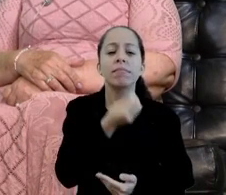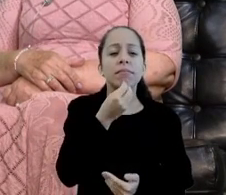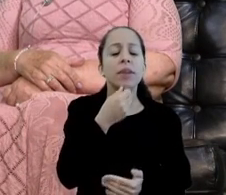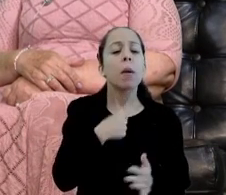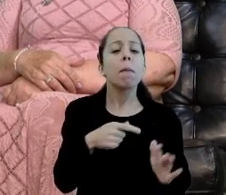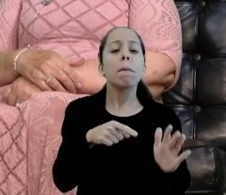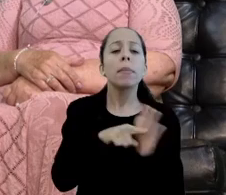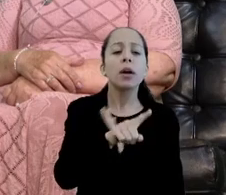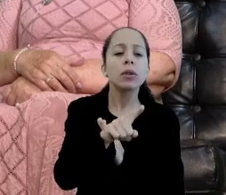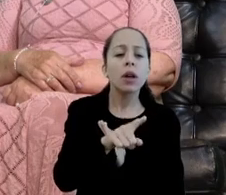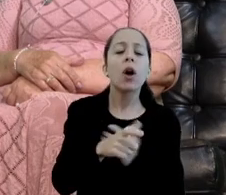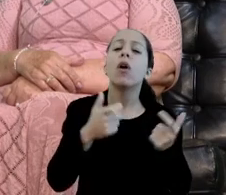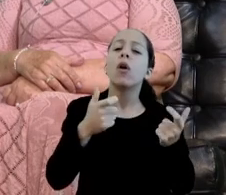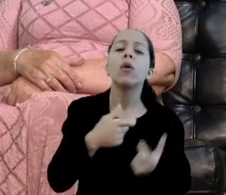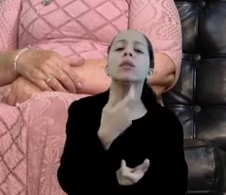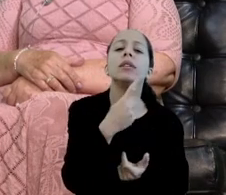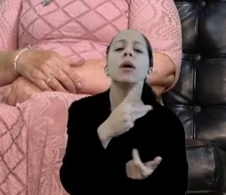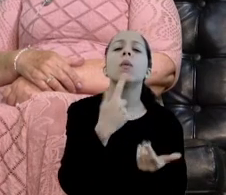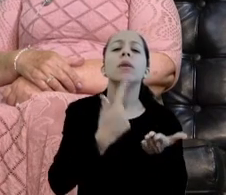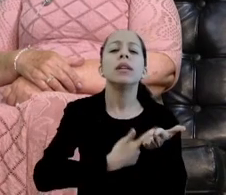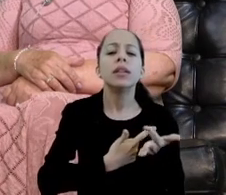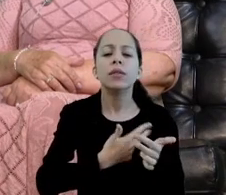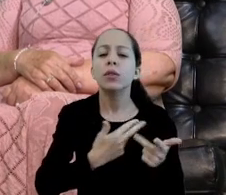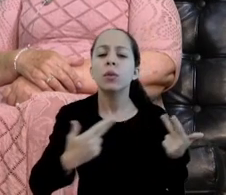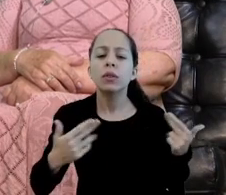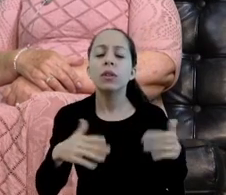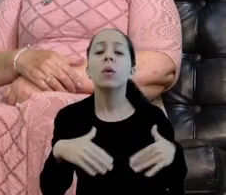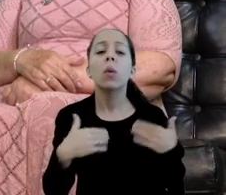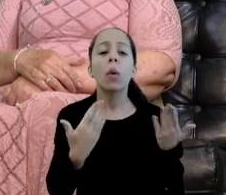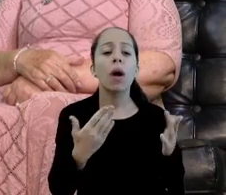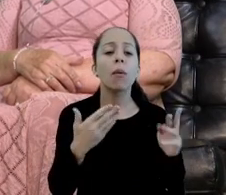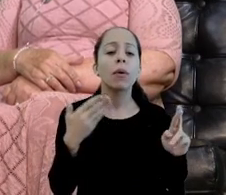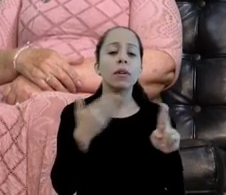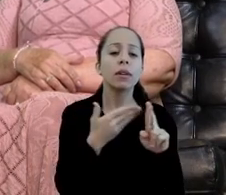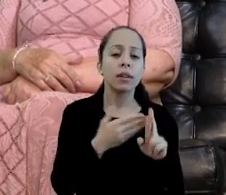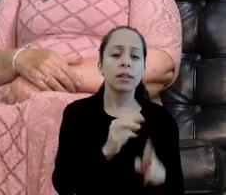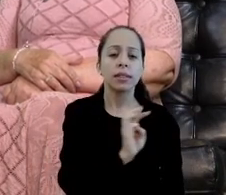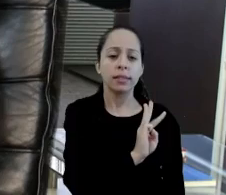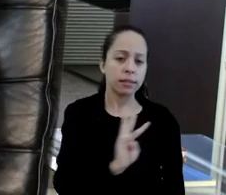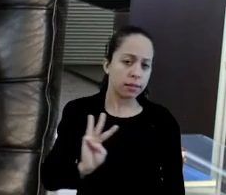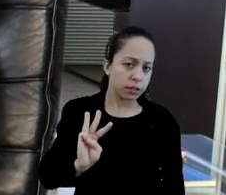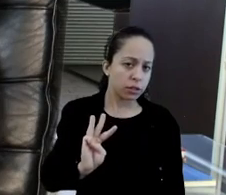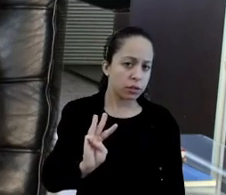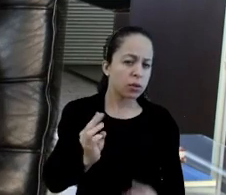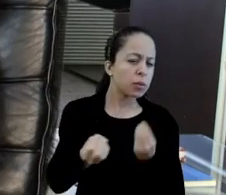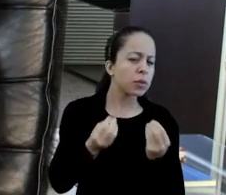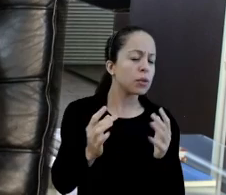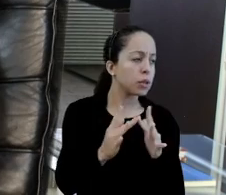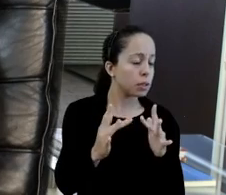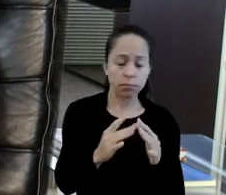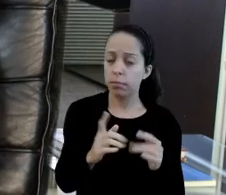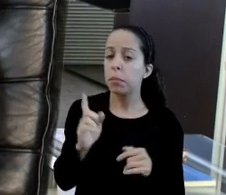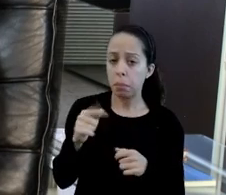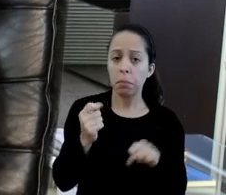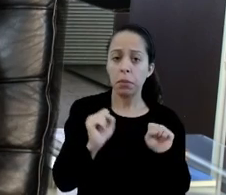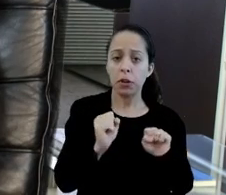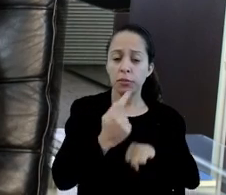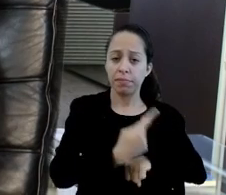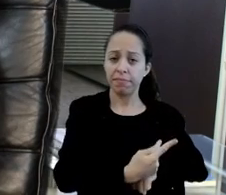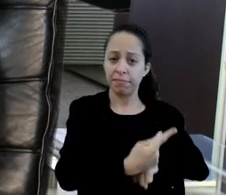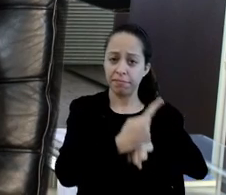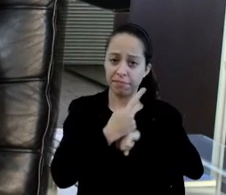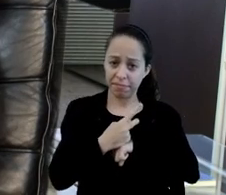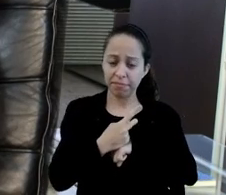encontram as obras da senhora e quais os canais de comunicação e de contato. Comigo mesmo, é só colocar meu nome lá